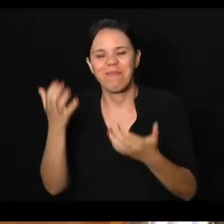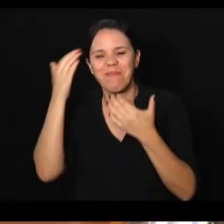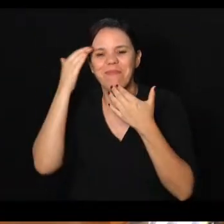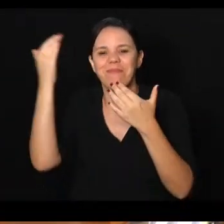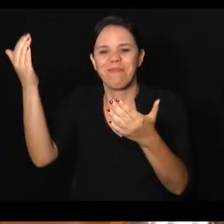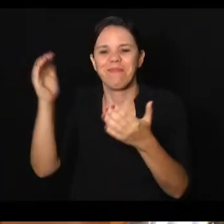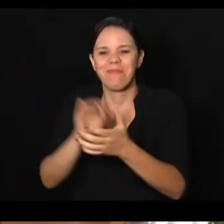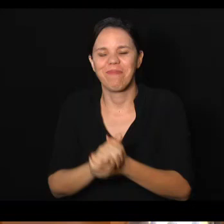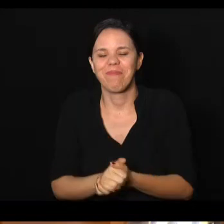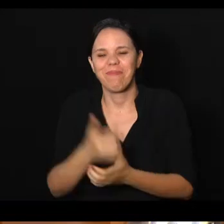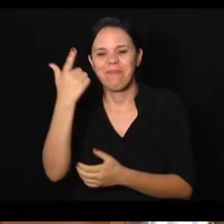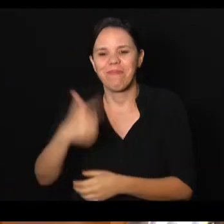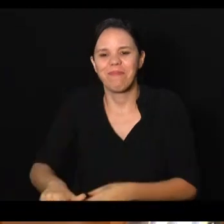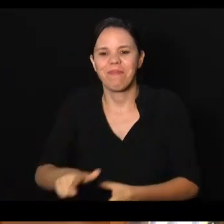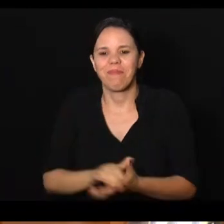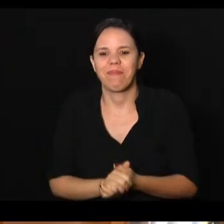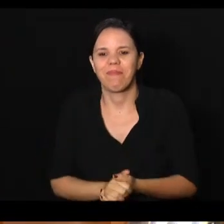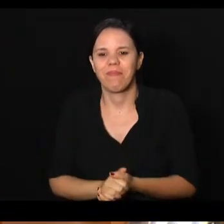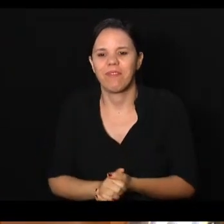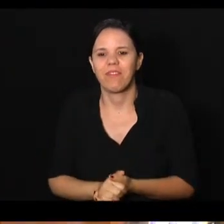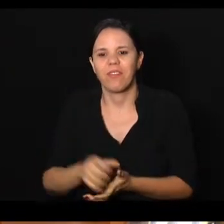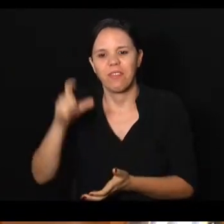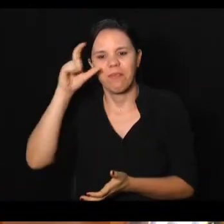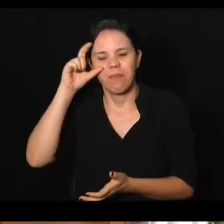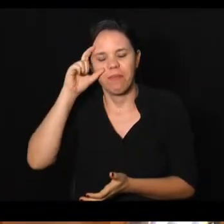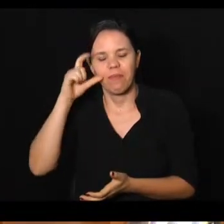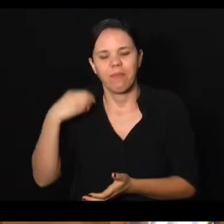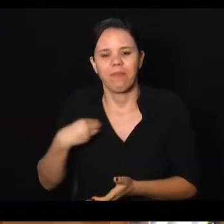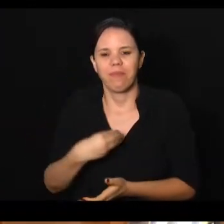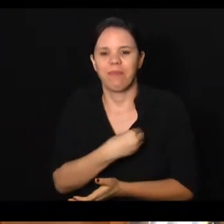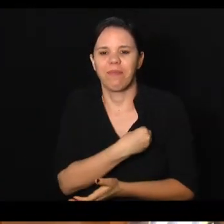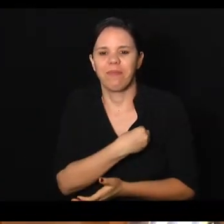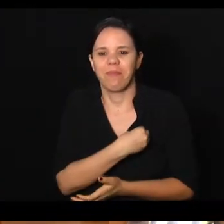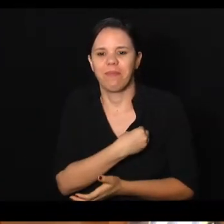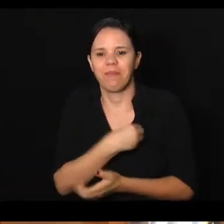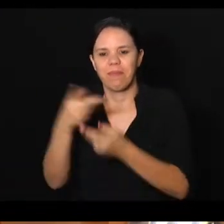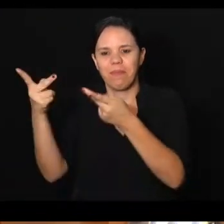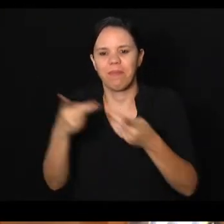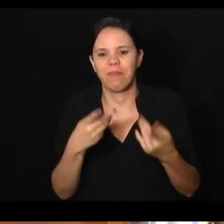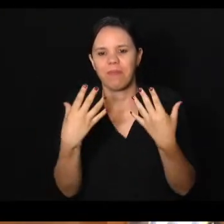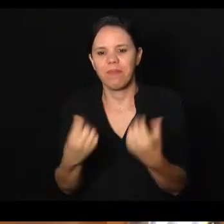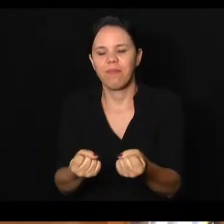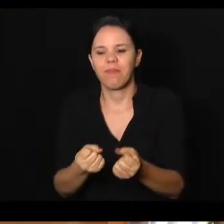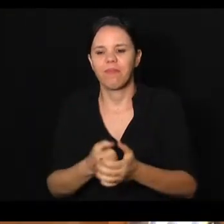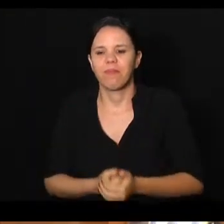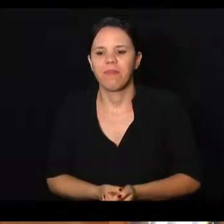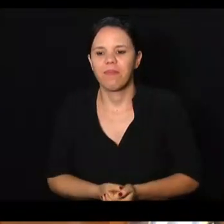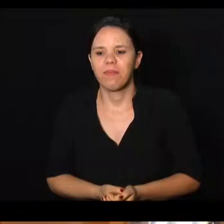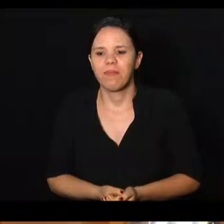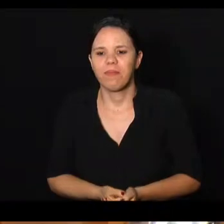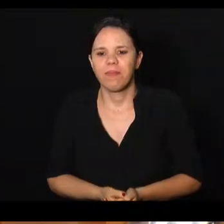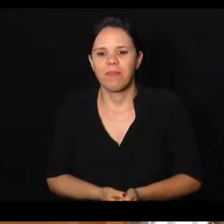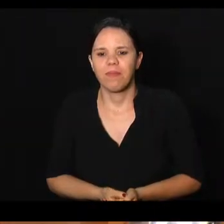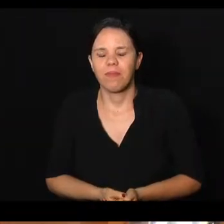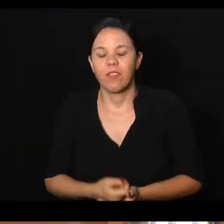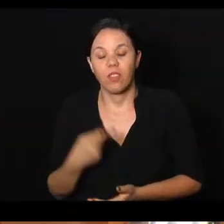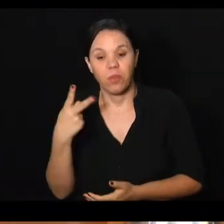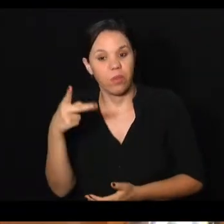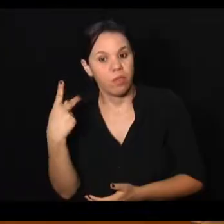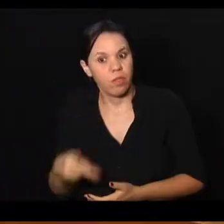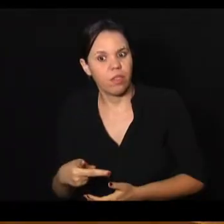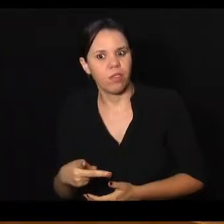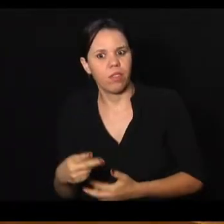agradecer mais uma vez à ministra Damares por aceitar o nosso convite, porque o seu